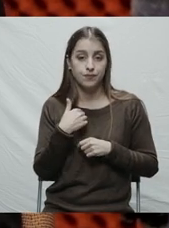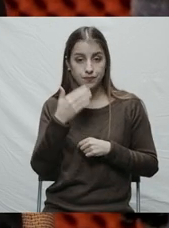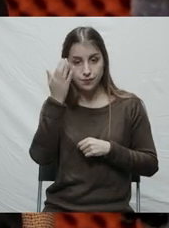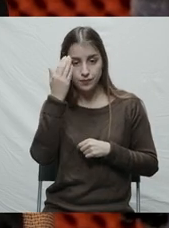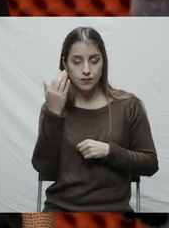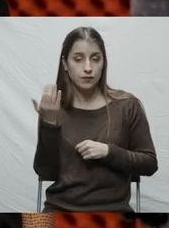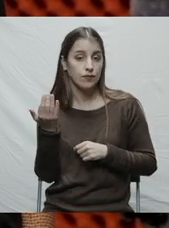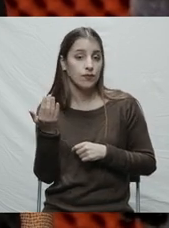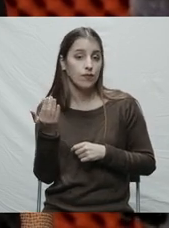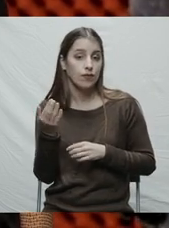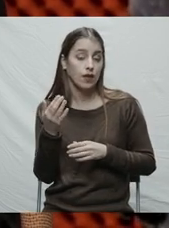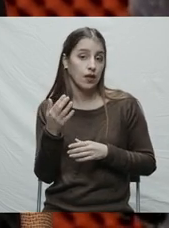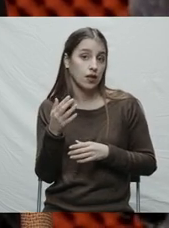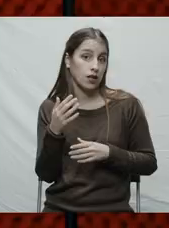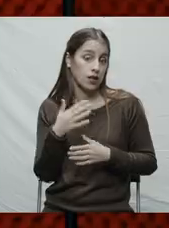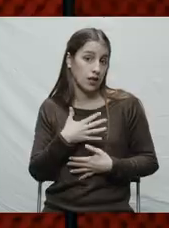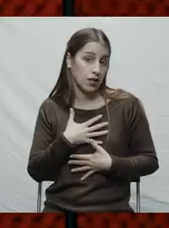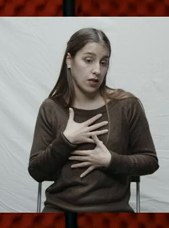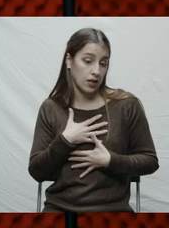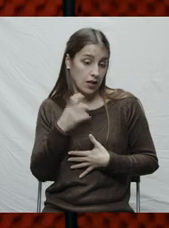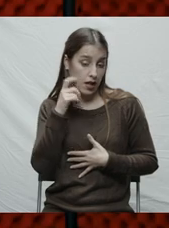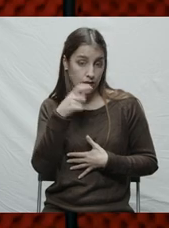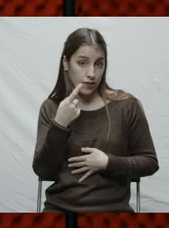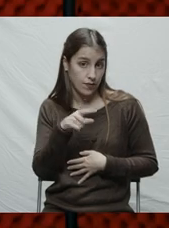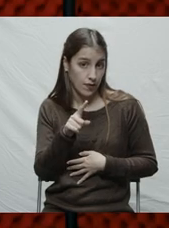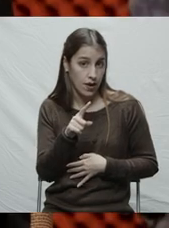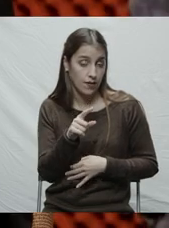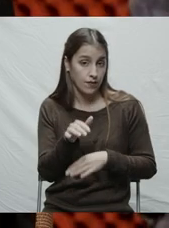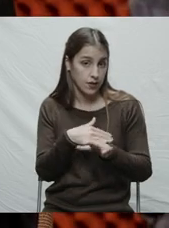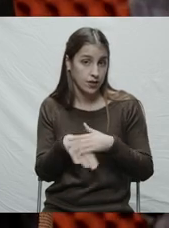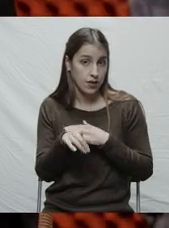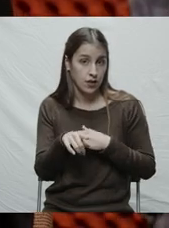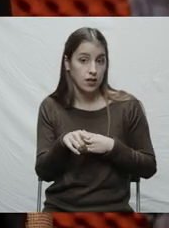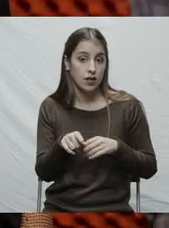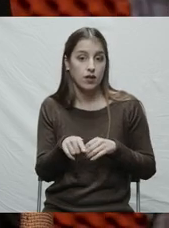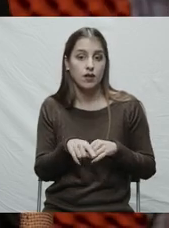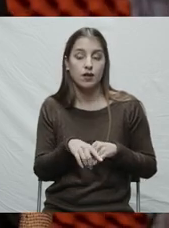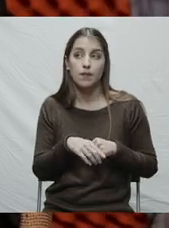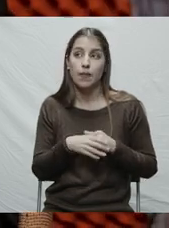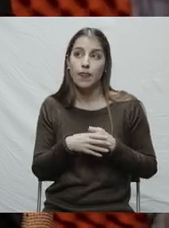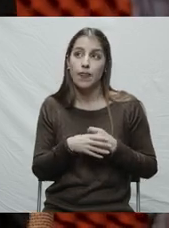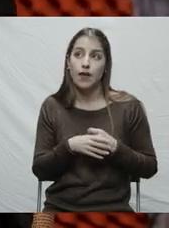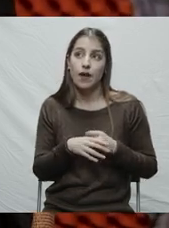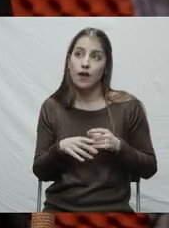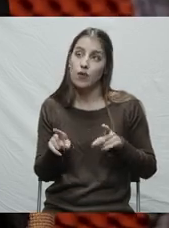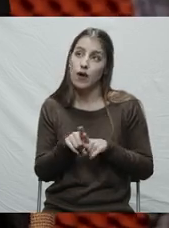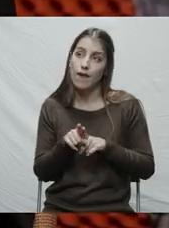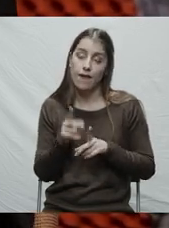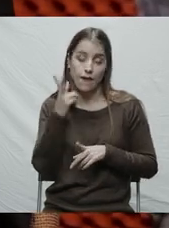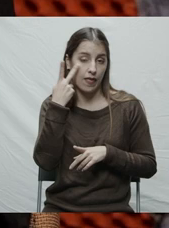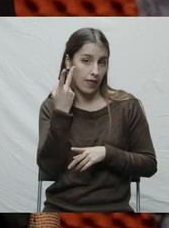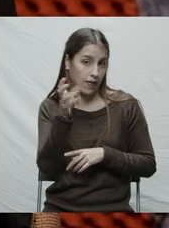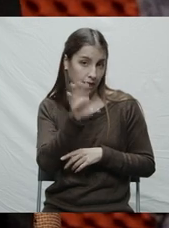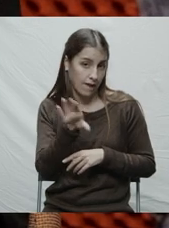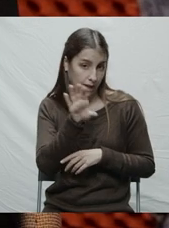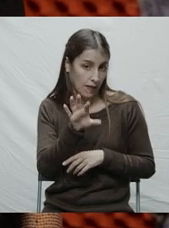vezes tem uma questão para performance e para intérpretes, que é o cumprir, não sei, tem mais a ver com a vida, uma forma